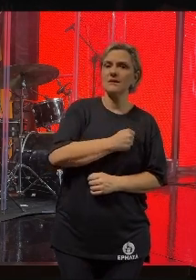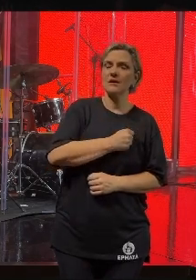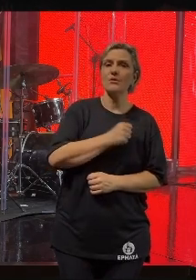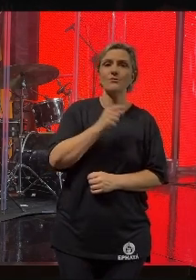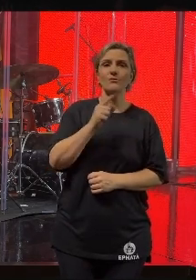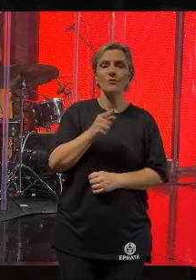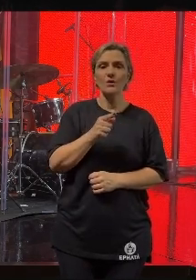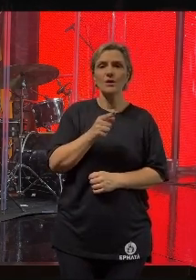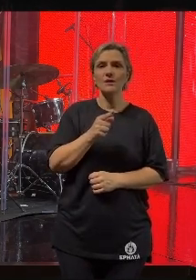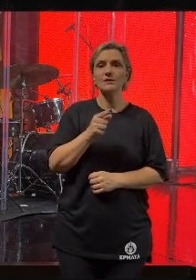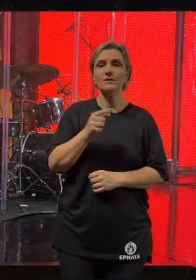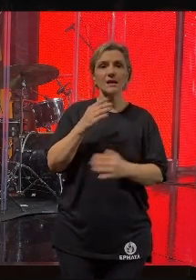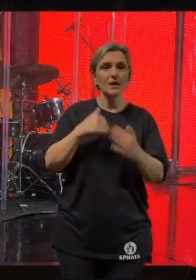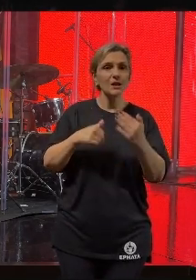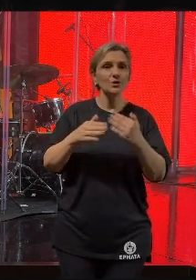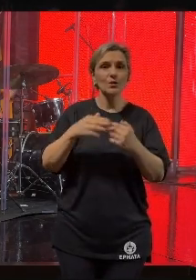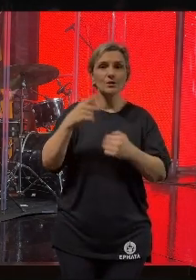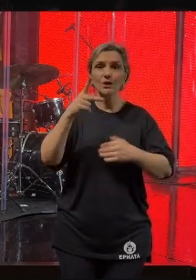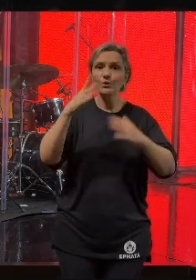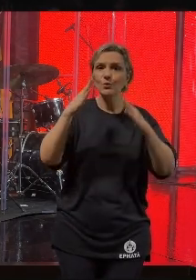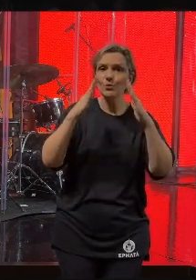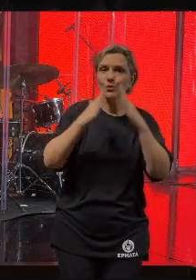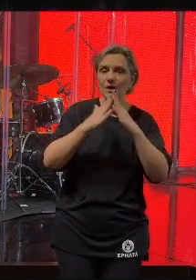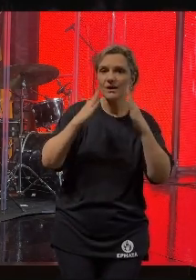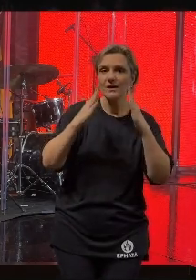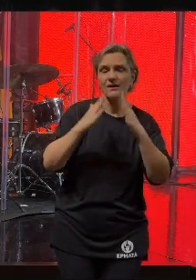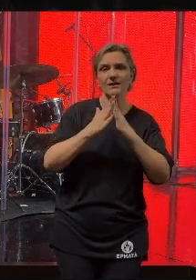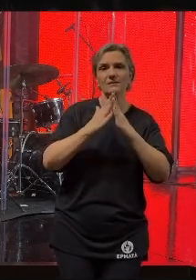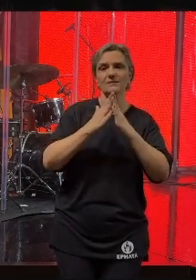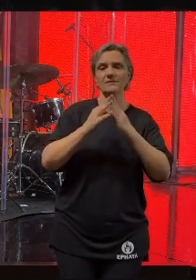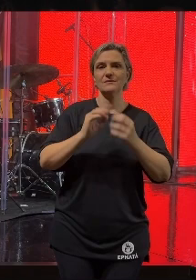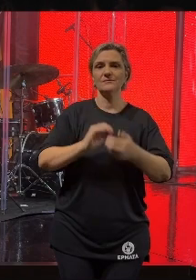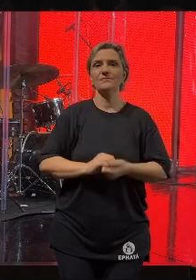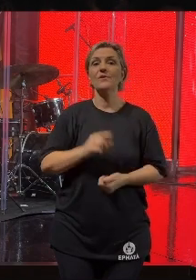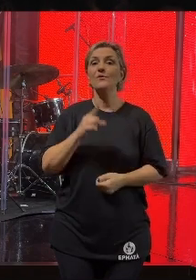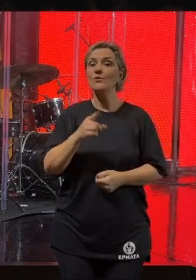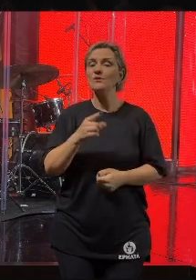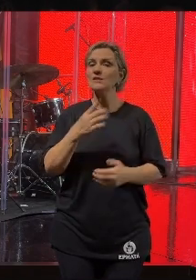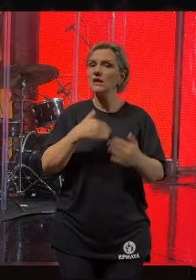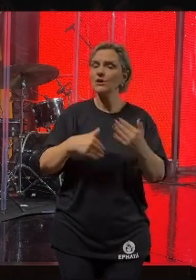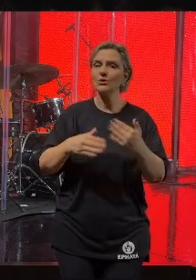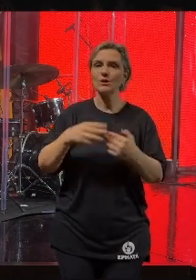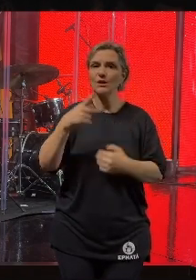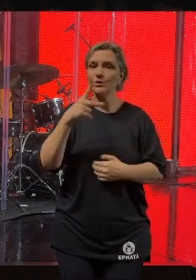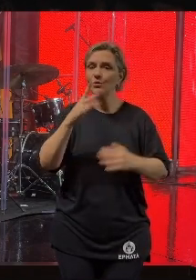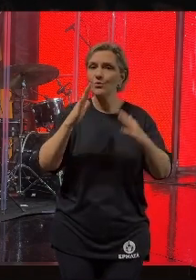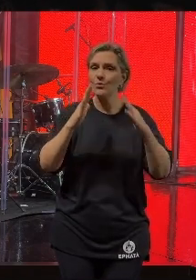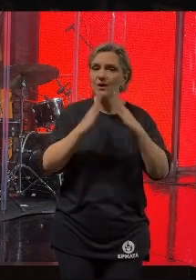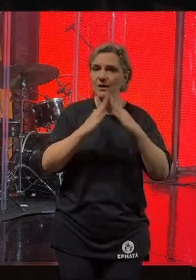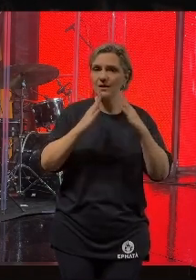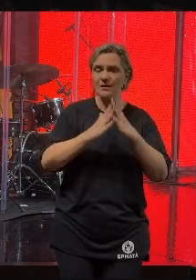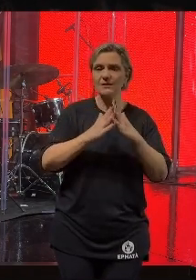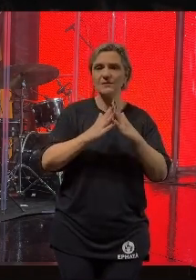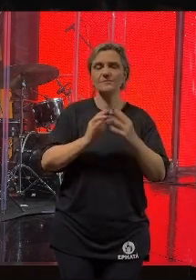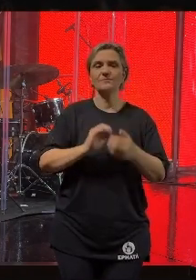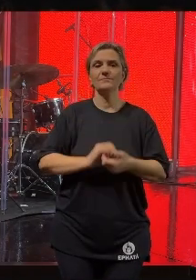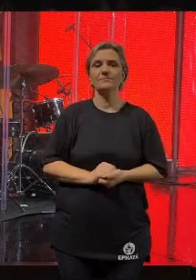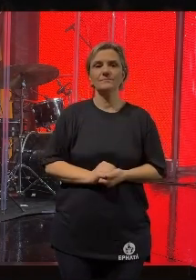você e toda a sua. Você e toda a sua. Você e toda a sua.